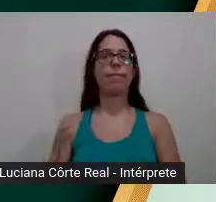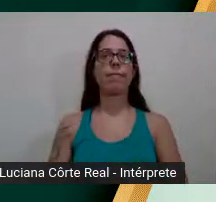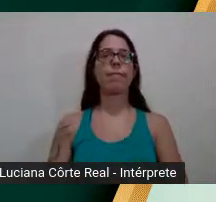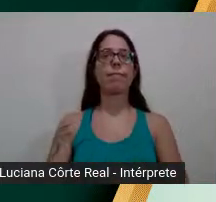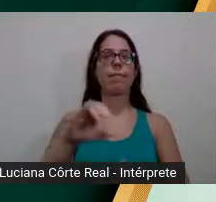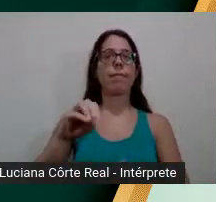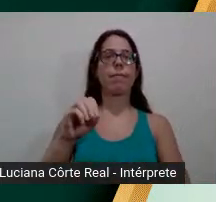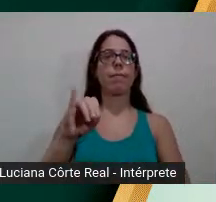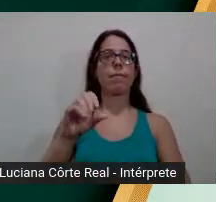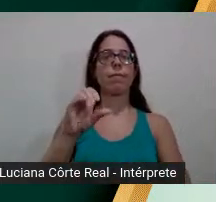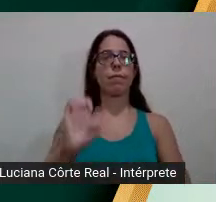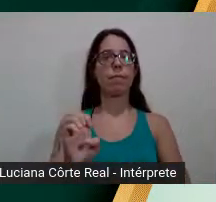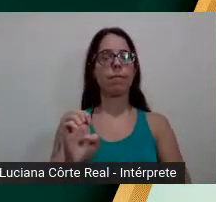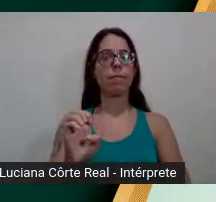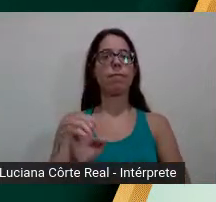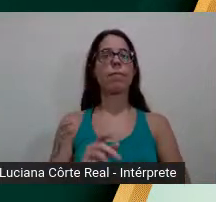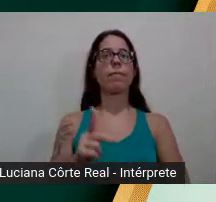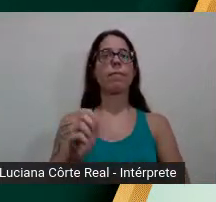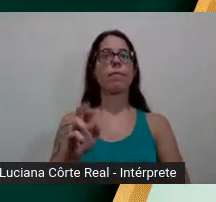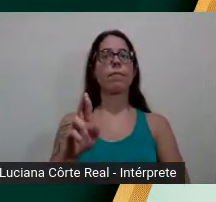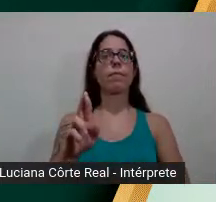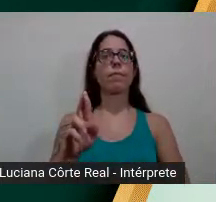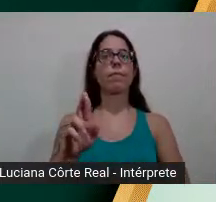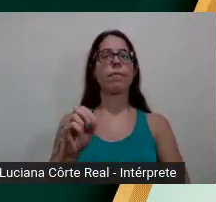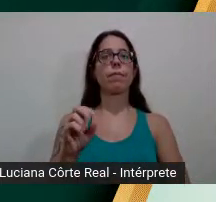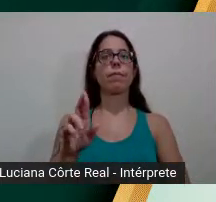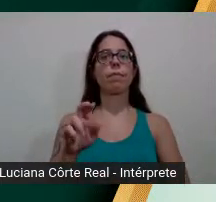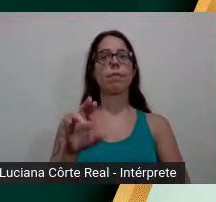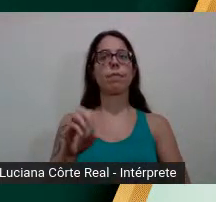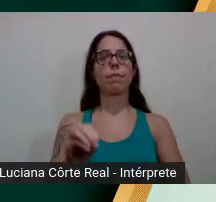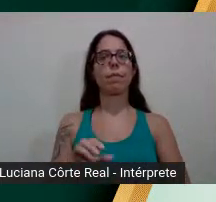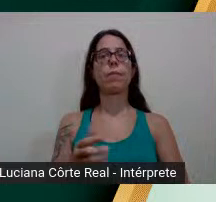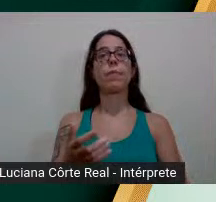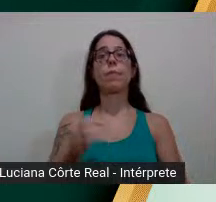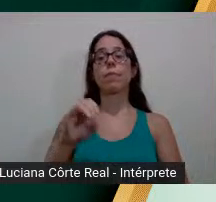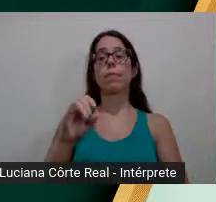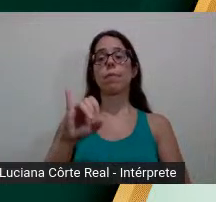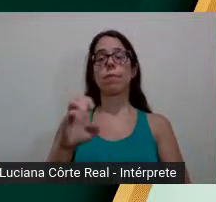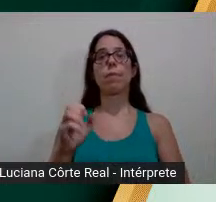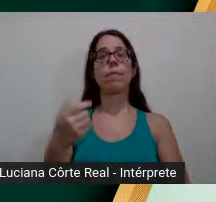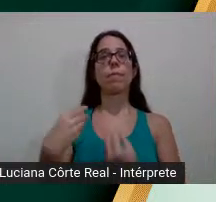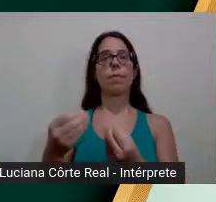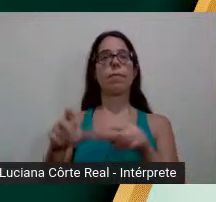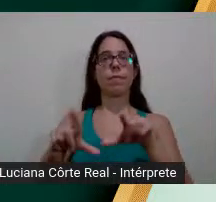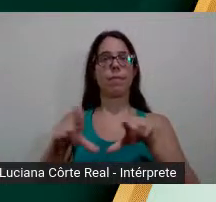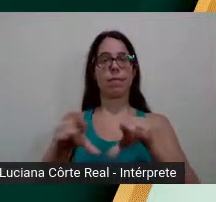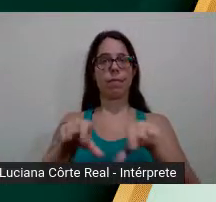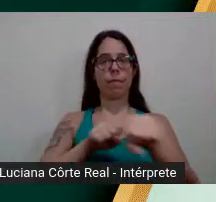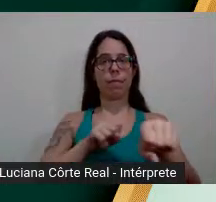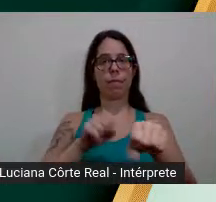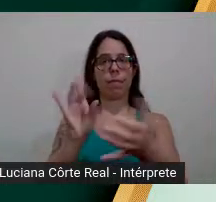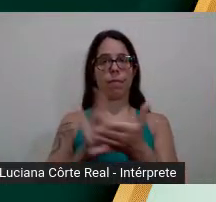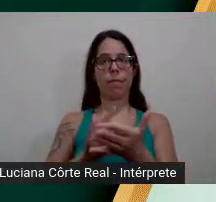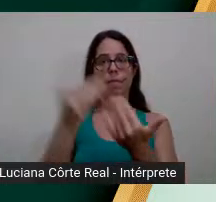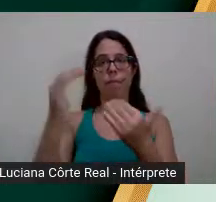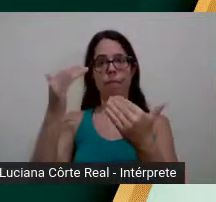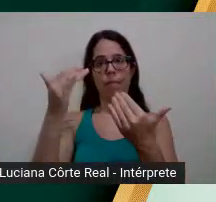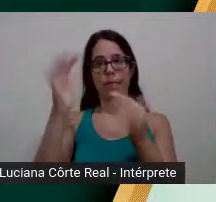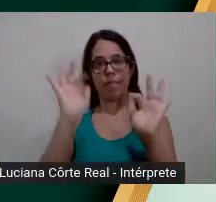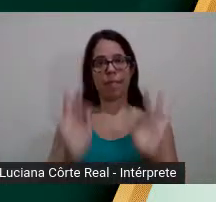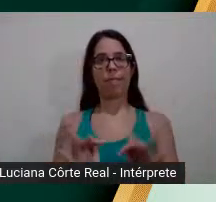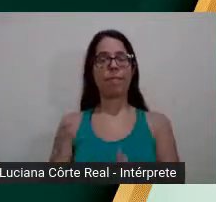Joyce Piovesan Pegoraro. Joyce, confira o tio Grau. Parabéns. Felicidades.